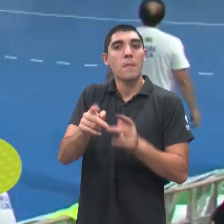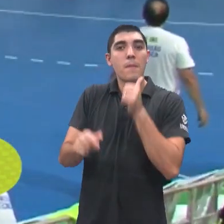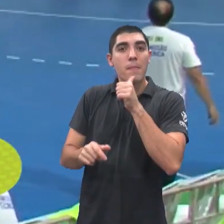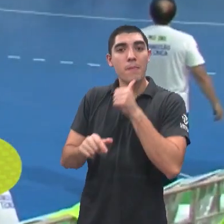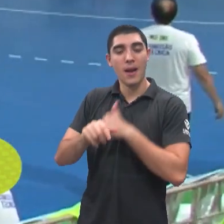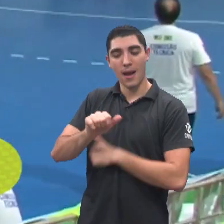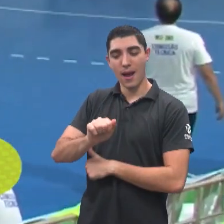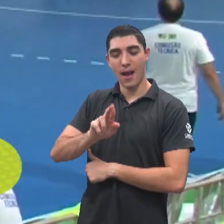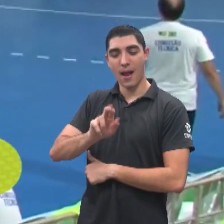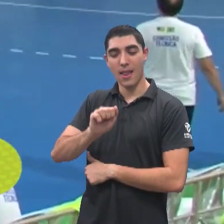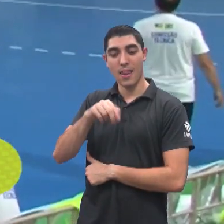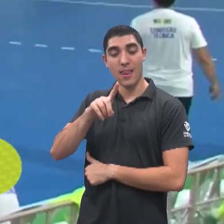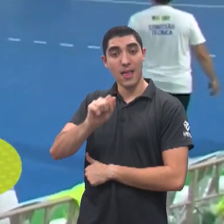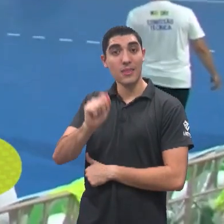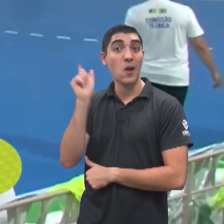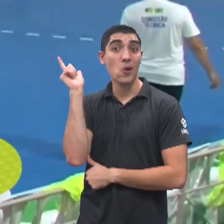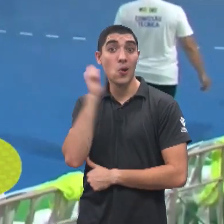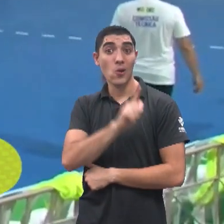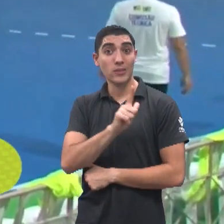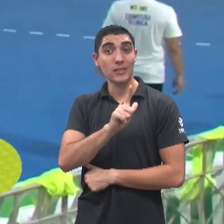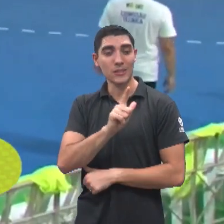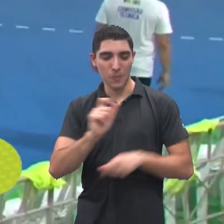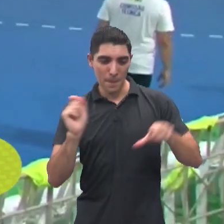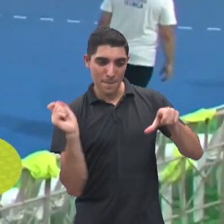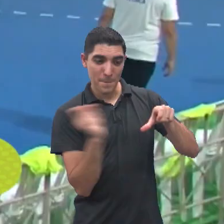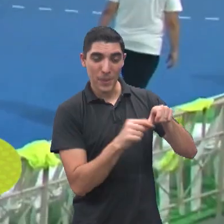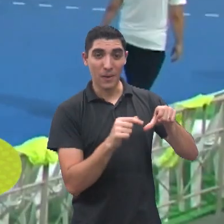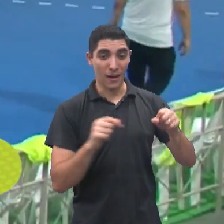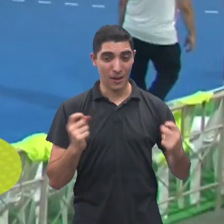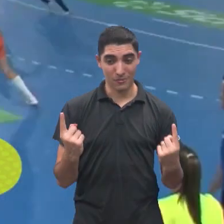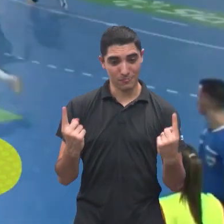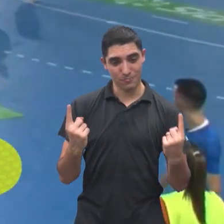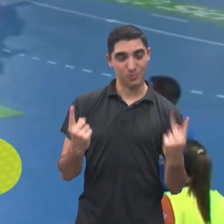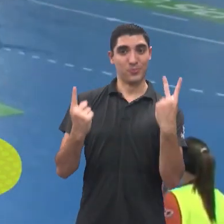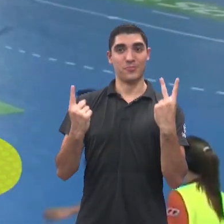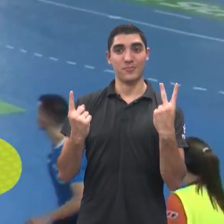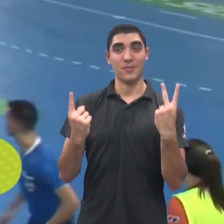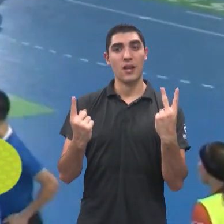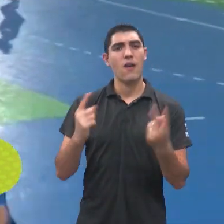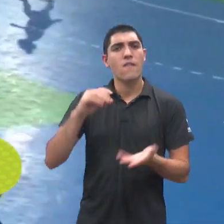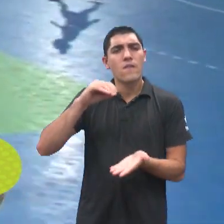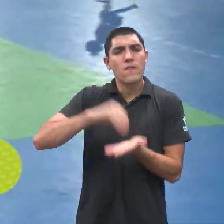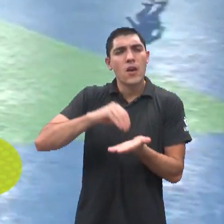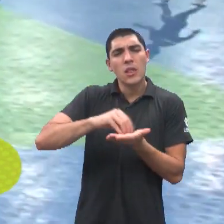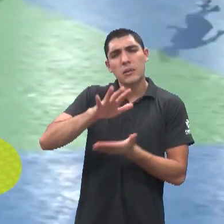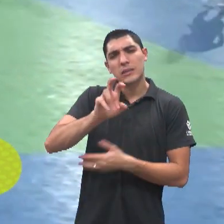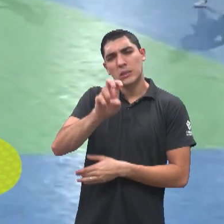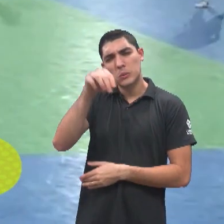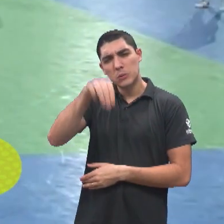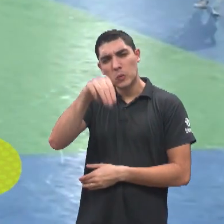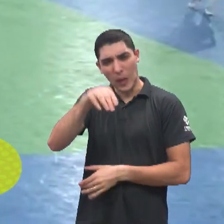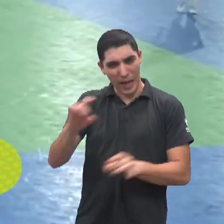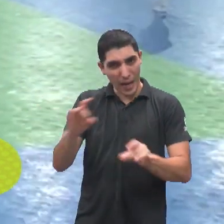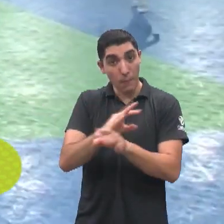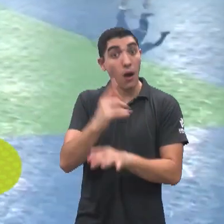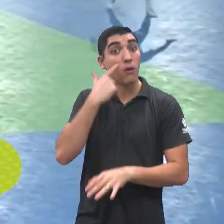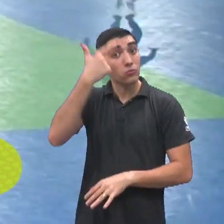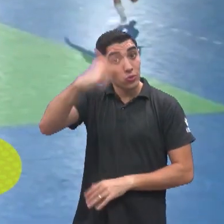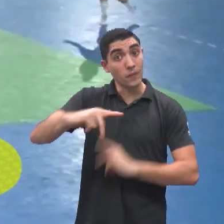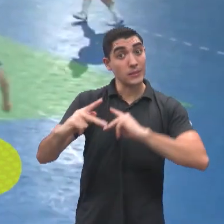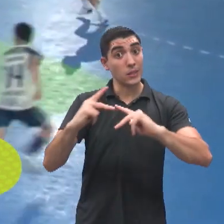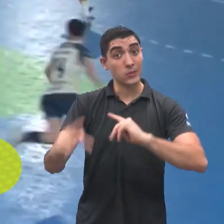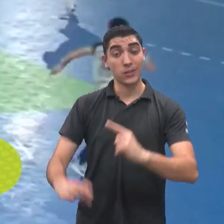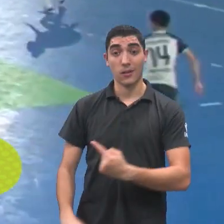para cumprimentar, virando o jogo para o São José 2-1. E restando 5:53, você vai ver aí, ó, recuperação da equipe do São José,